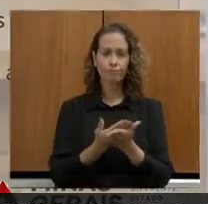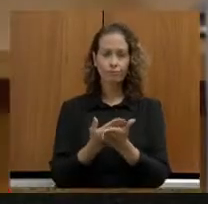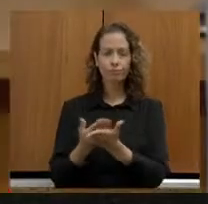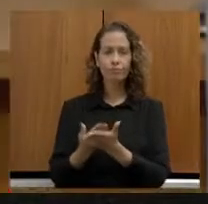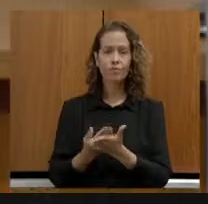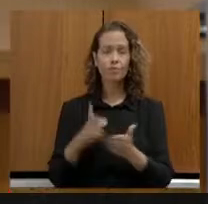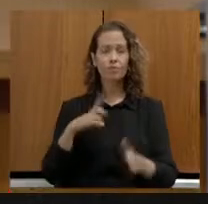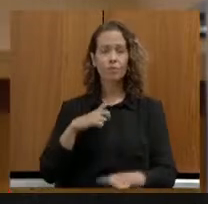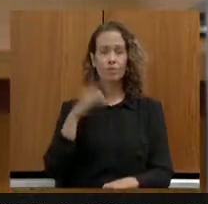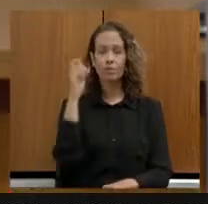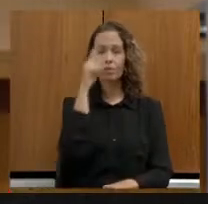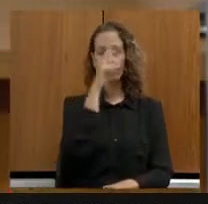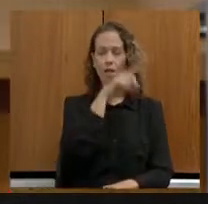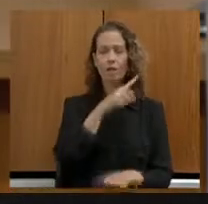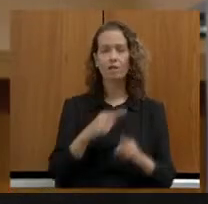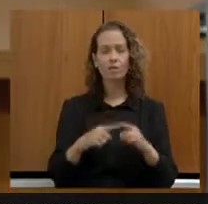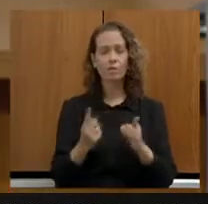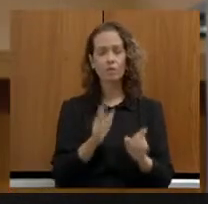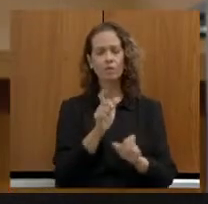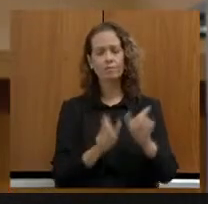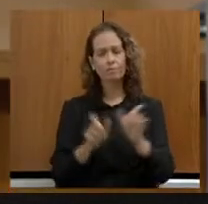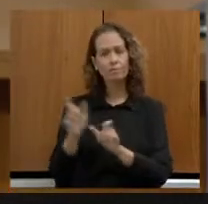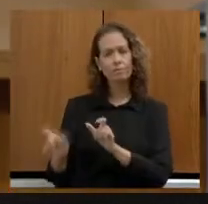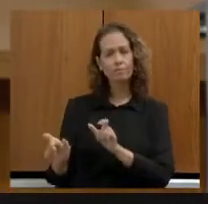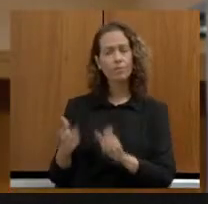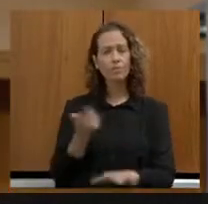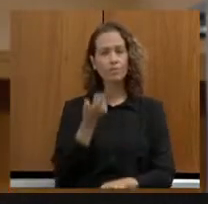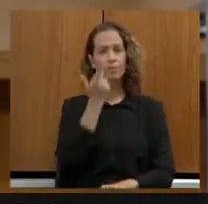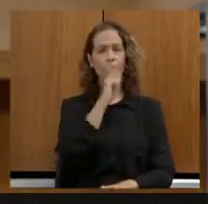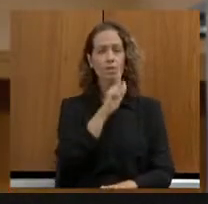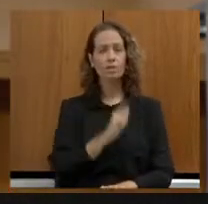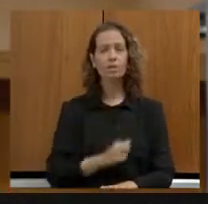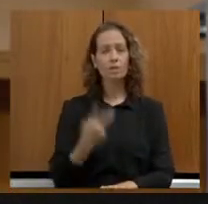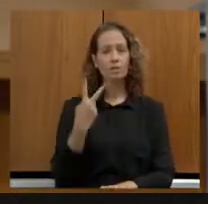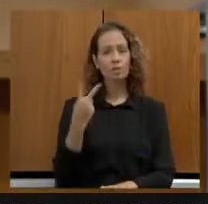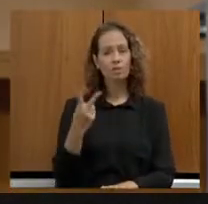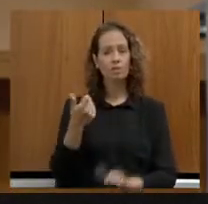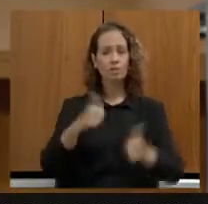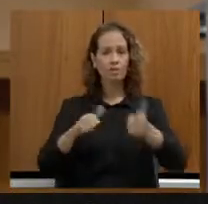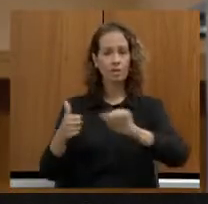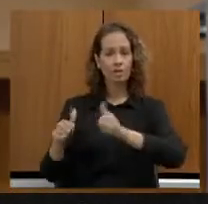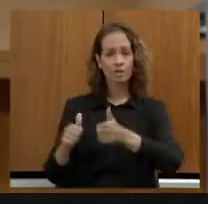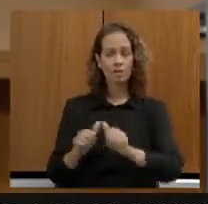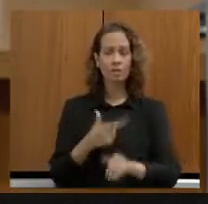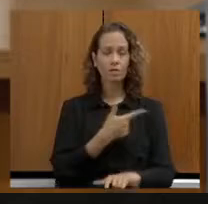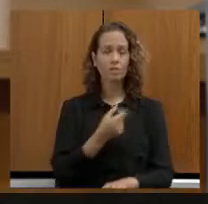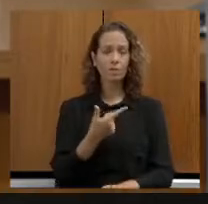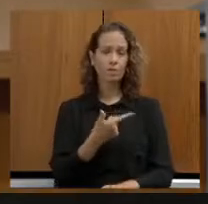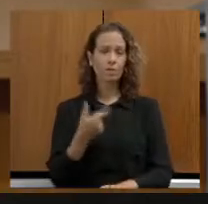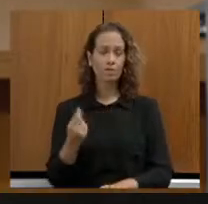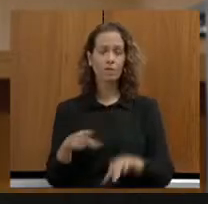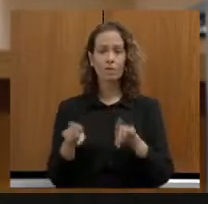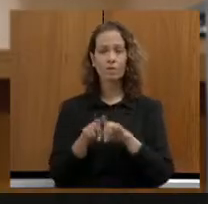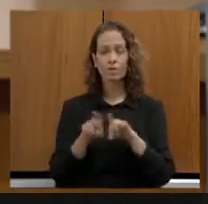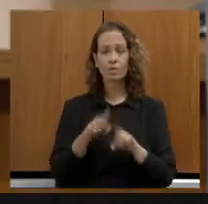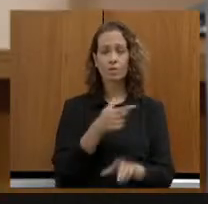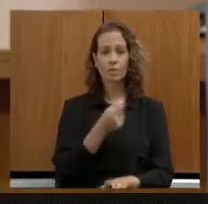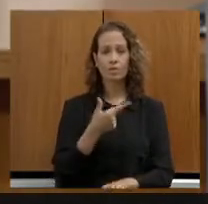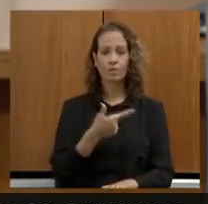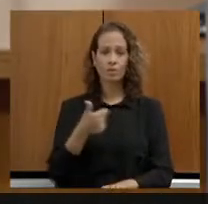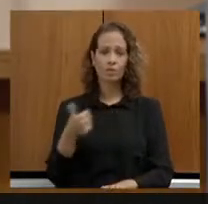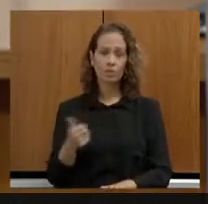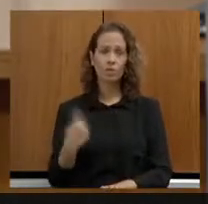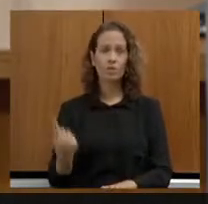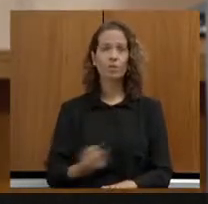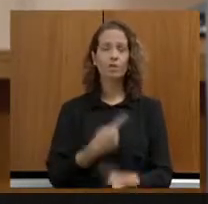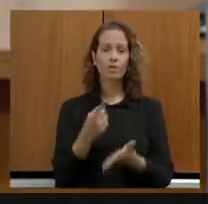maior alcance do Brasil nas duas avaliações tanto avaliação de 2020 conta de 2021